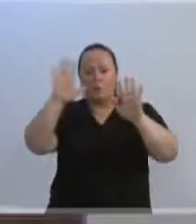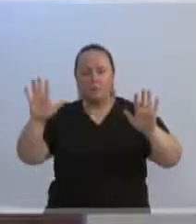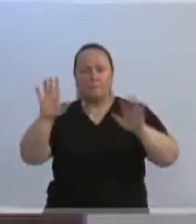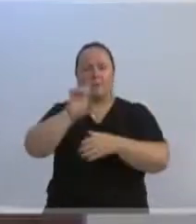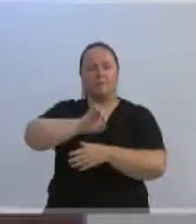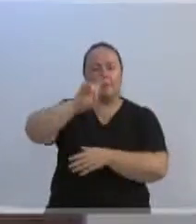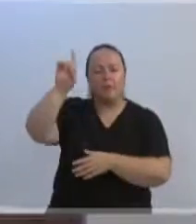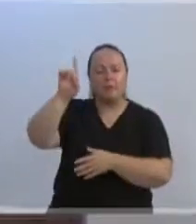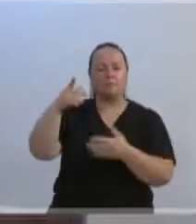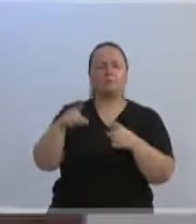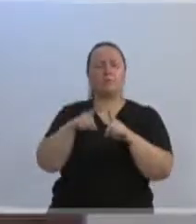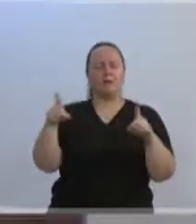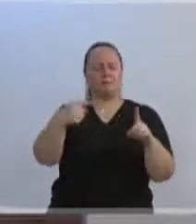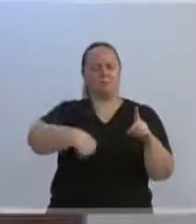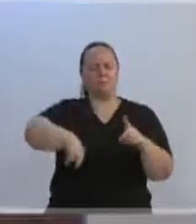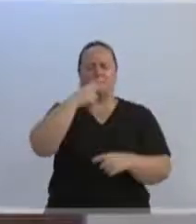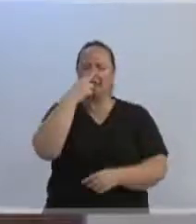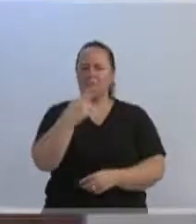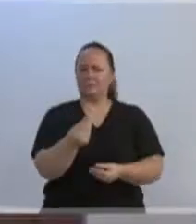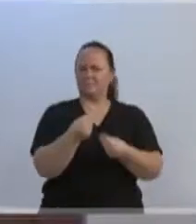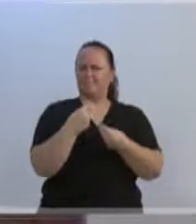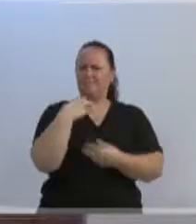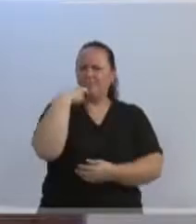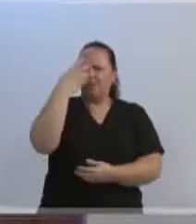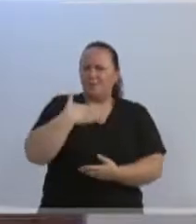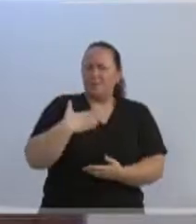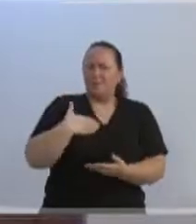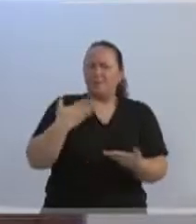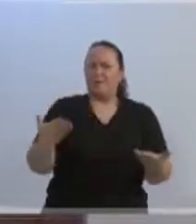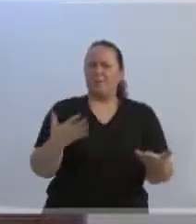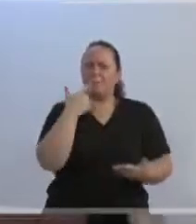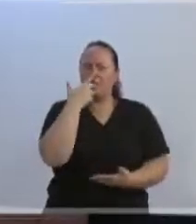a vaidade e buscarei a mentira